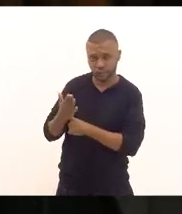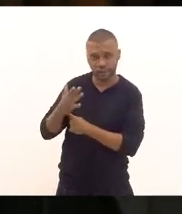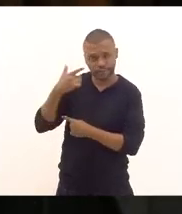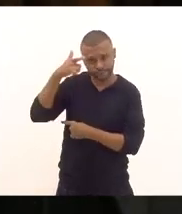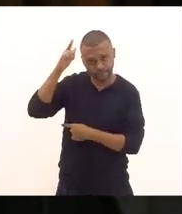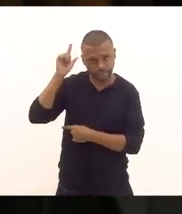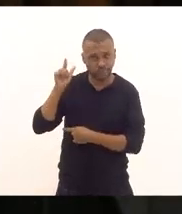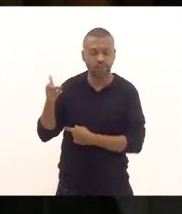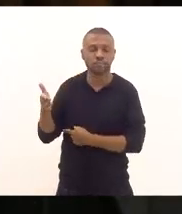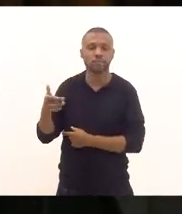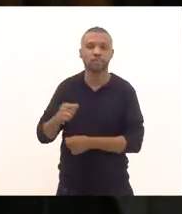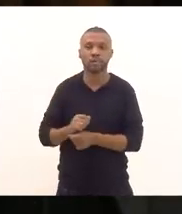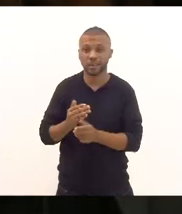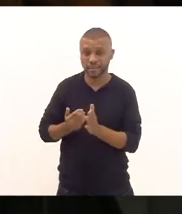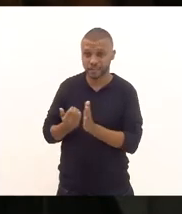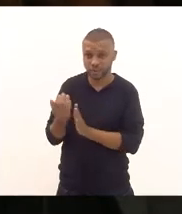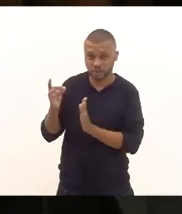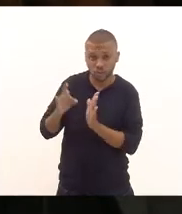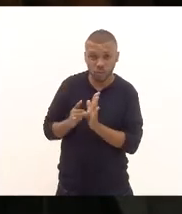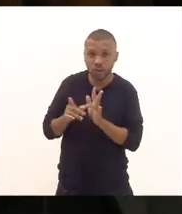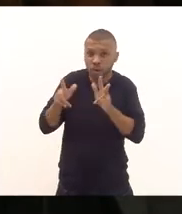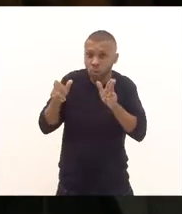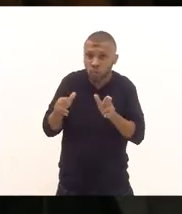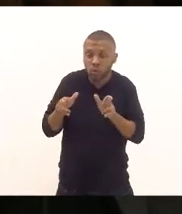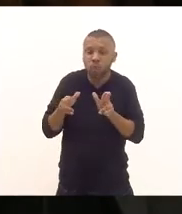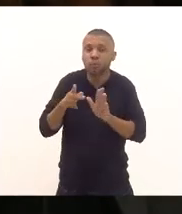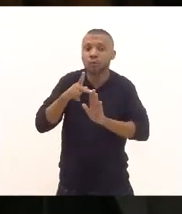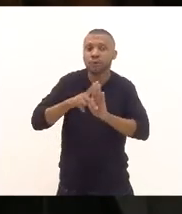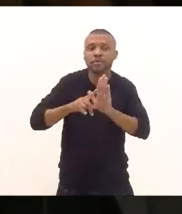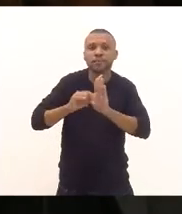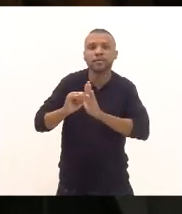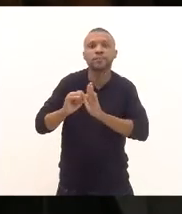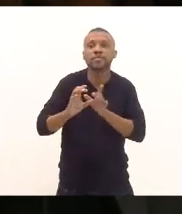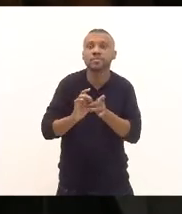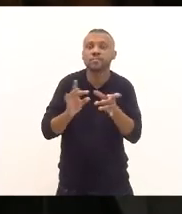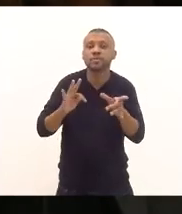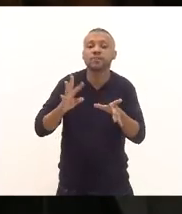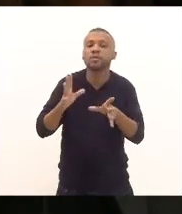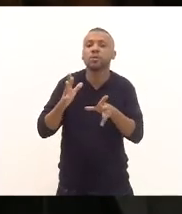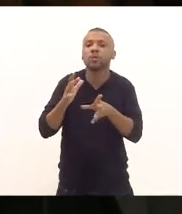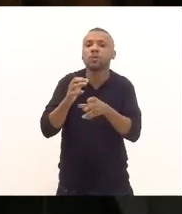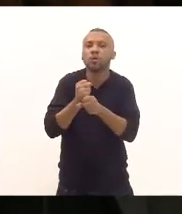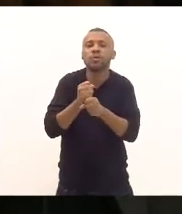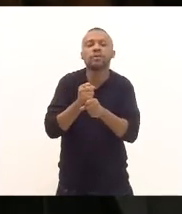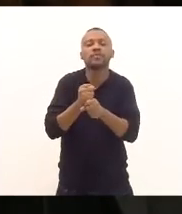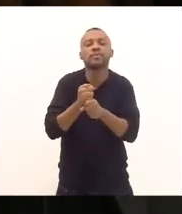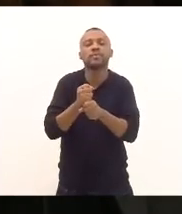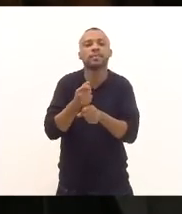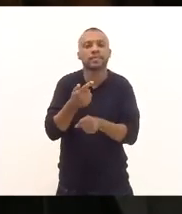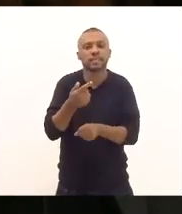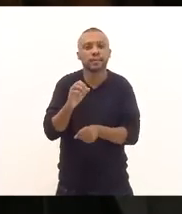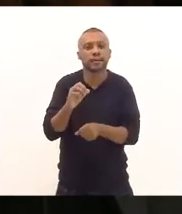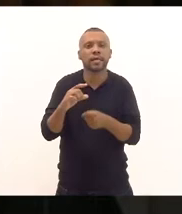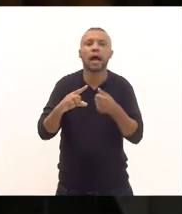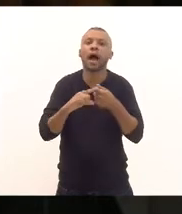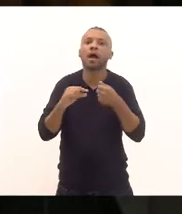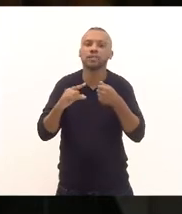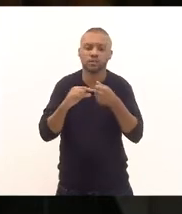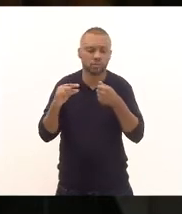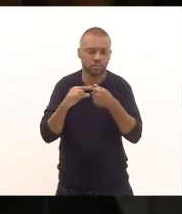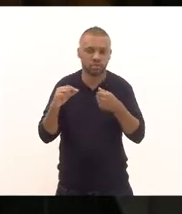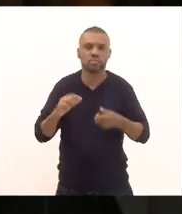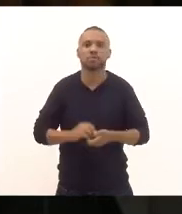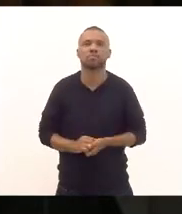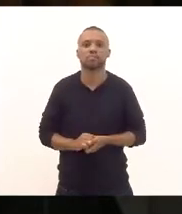tinha Originalmente esse que é igual autorizativo uns 70 artigos uns 70